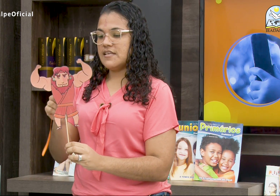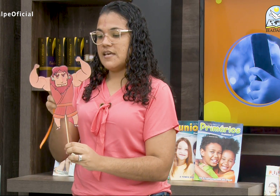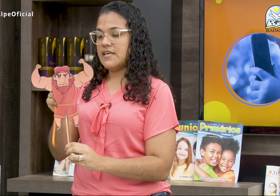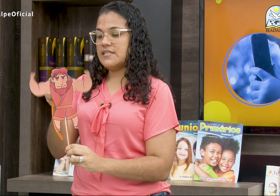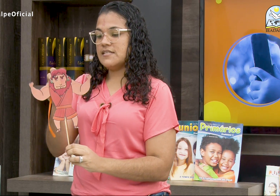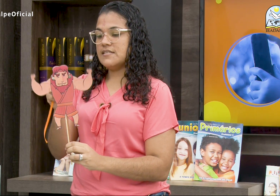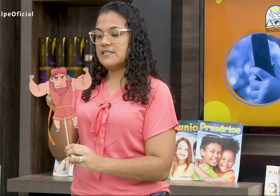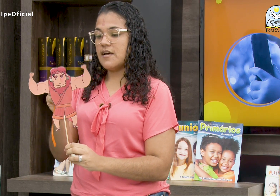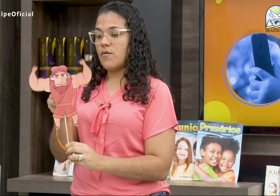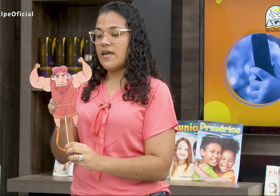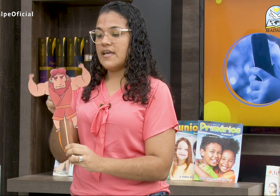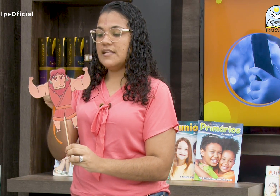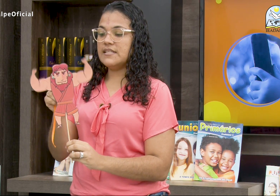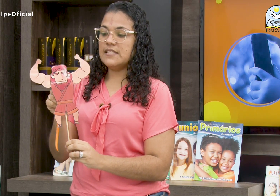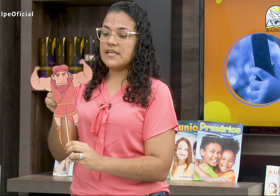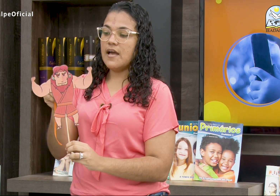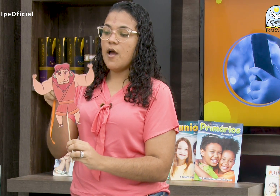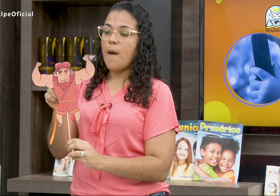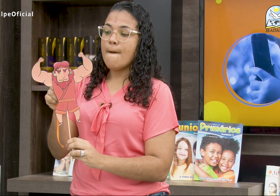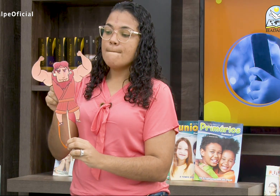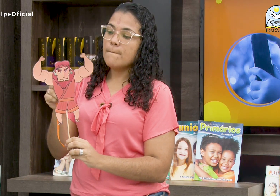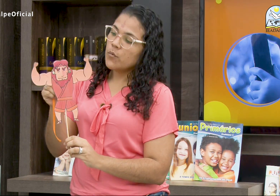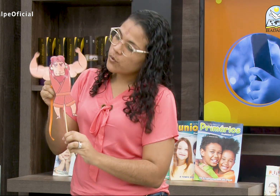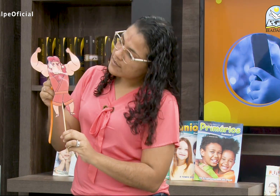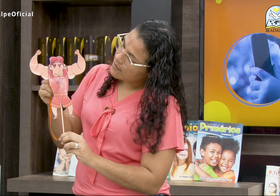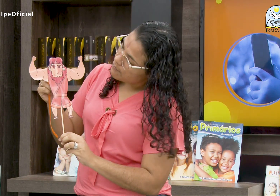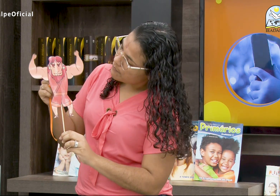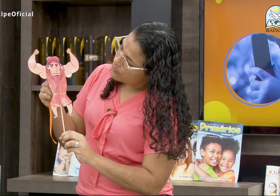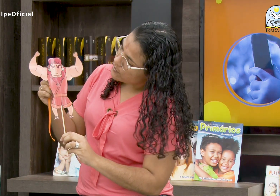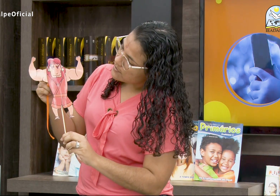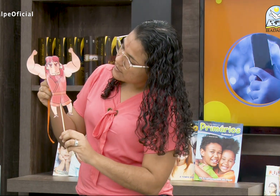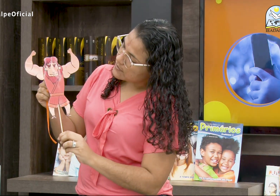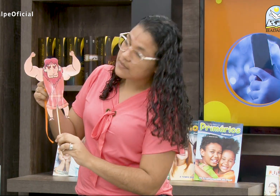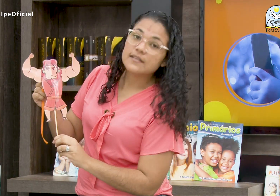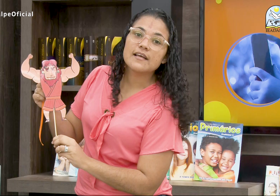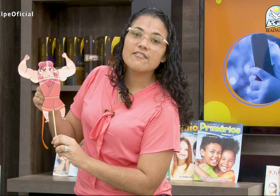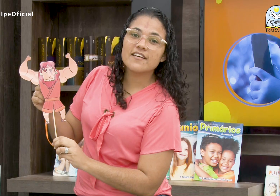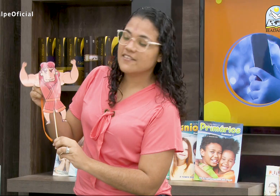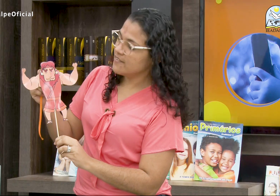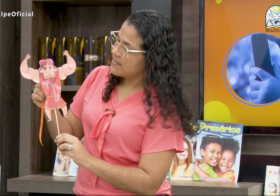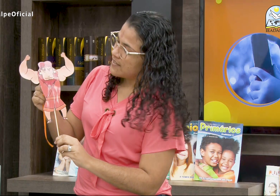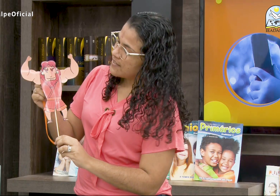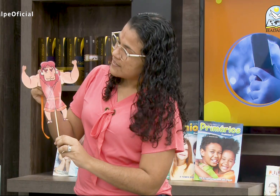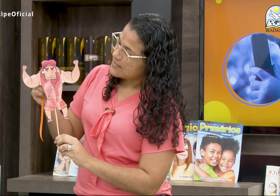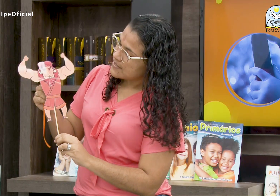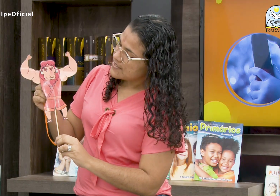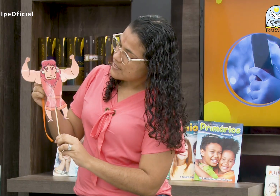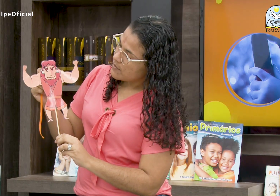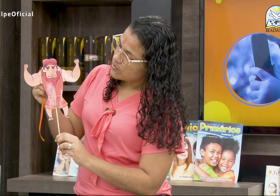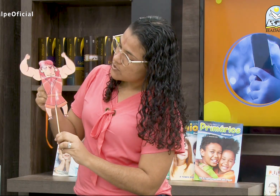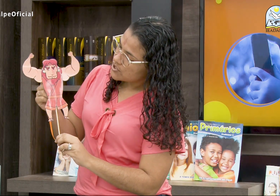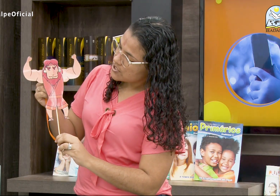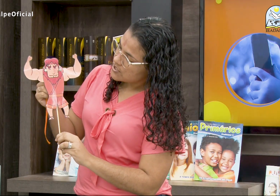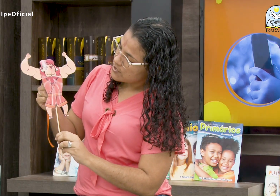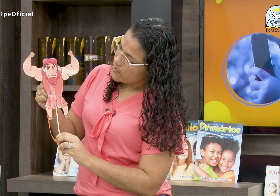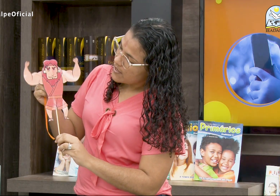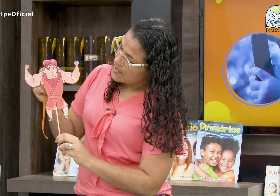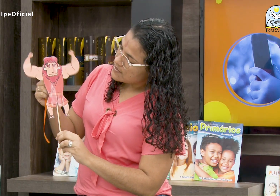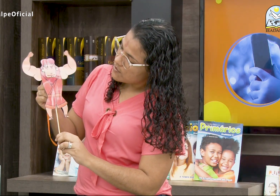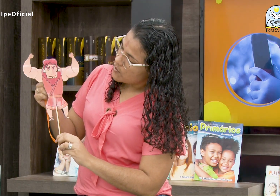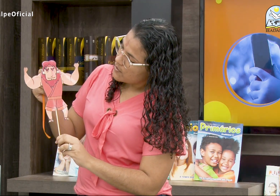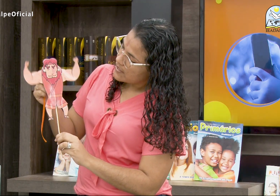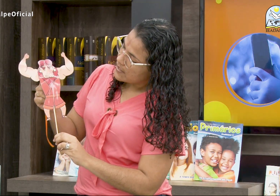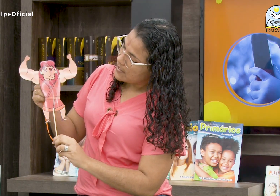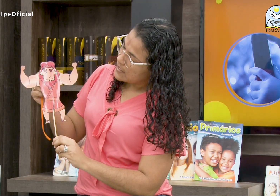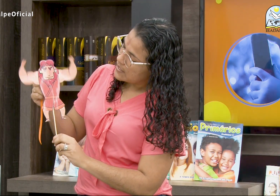vai dizer que Sansão, ele tinha muita força. Tá vendo? Sansão é o juiz que a gente